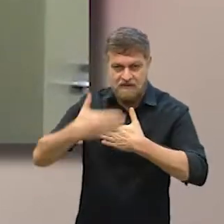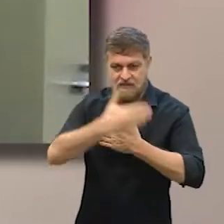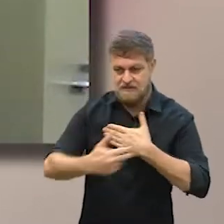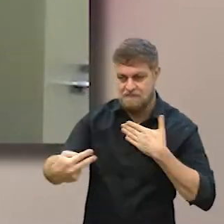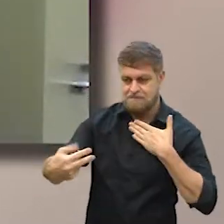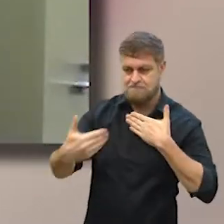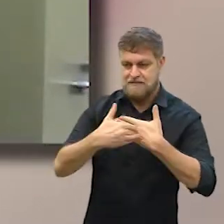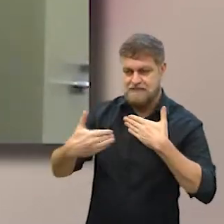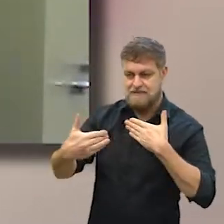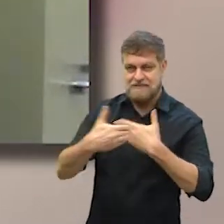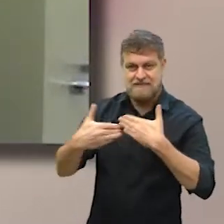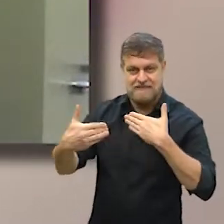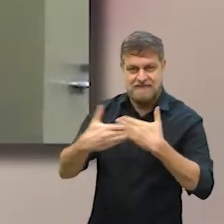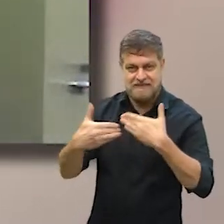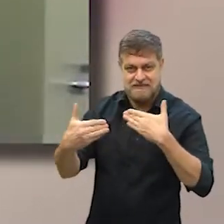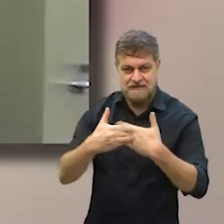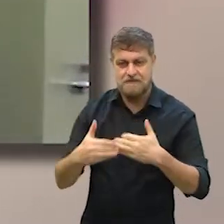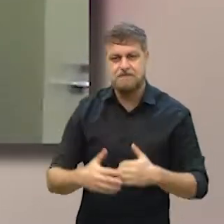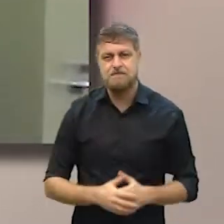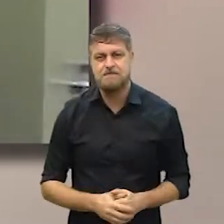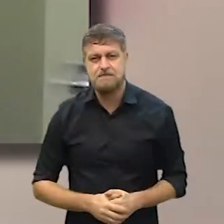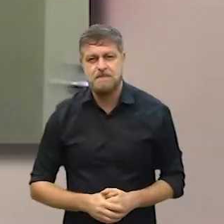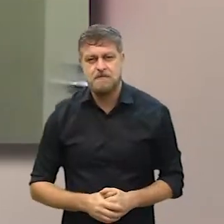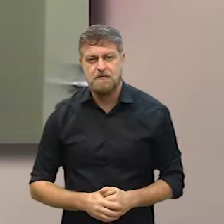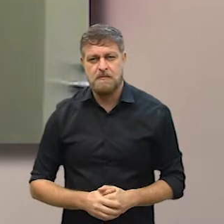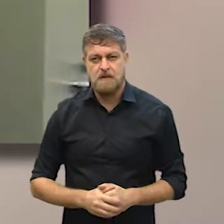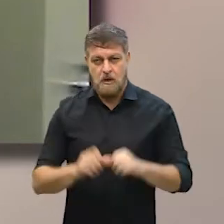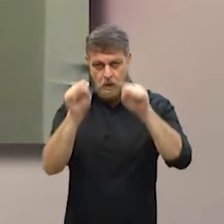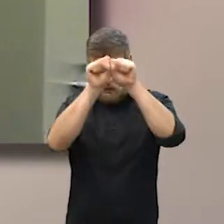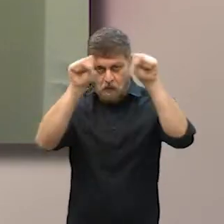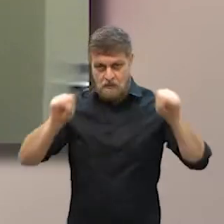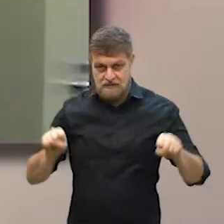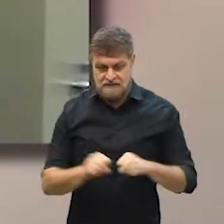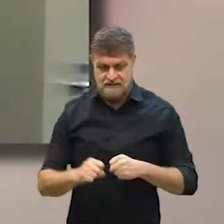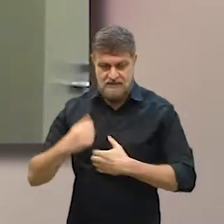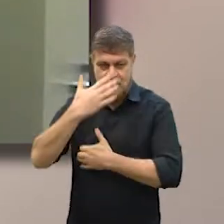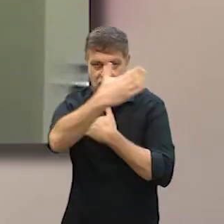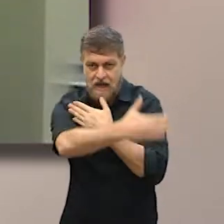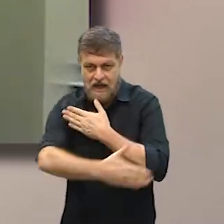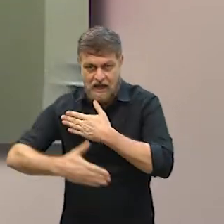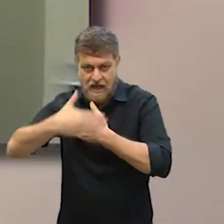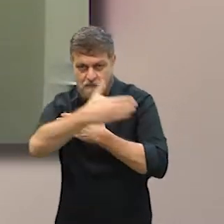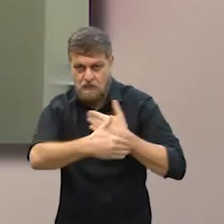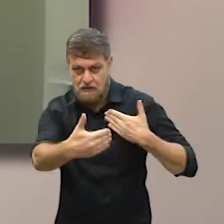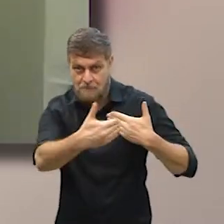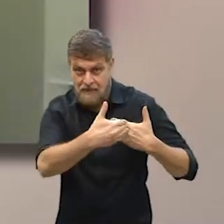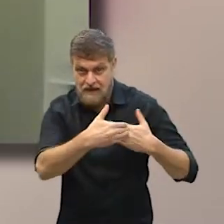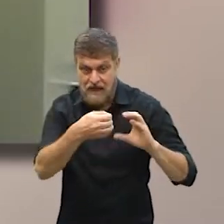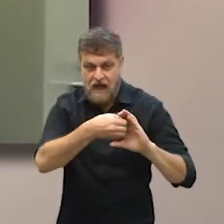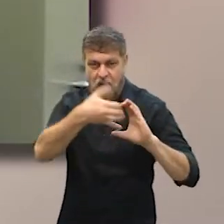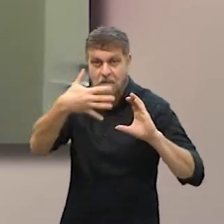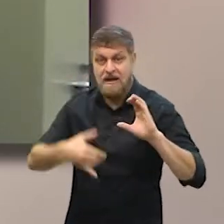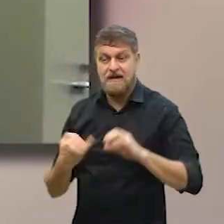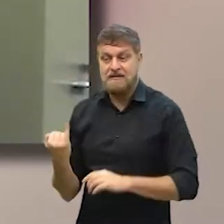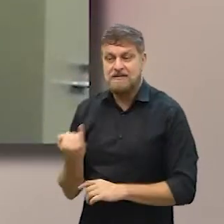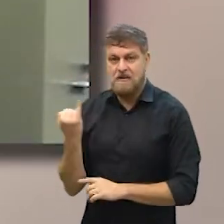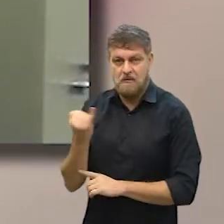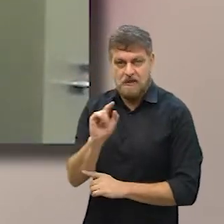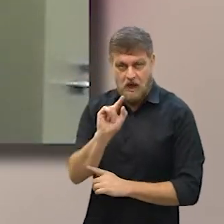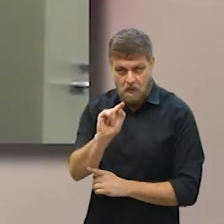por micro-organismos e sistema imune ele tem uma característica muito importante